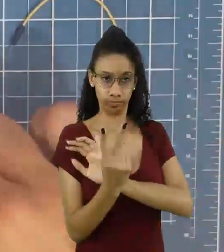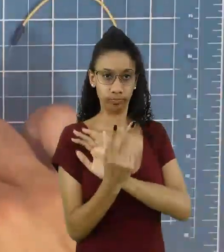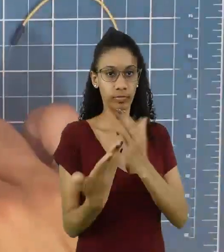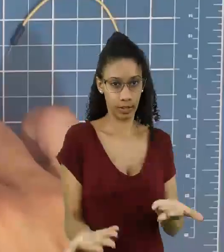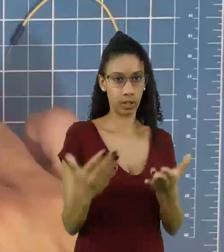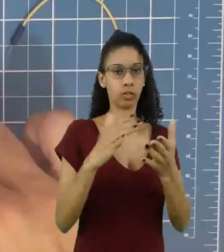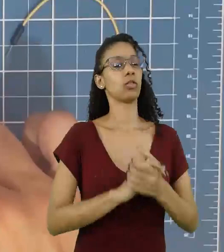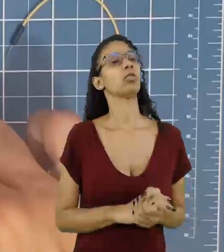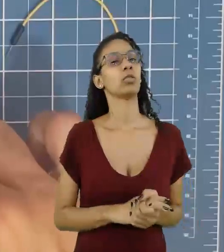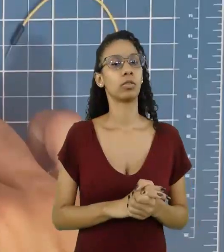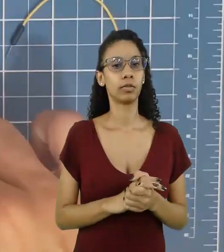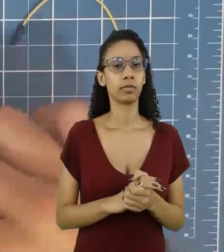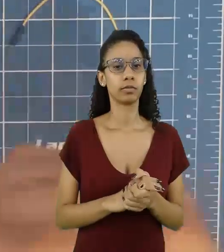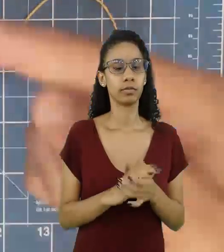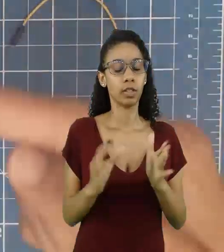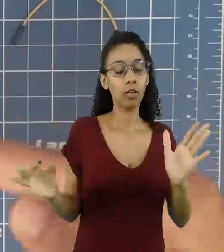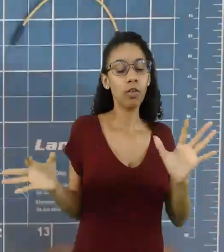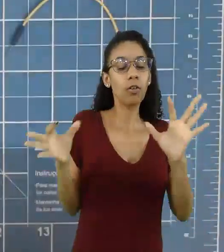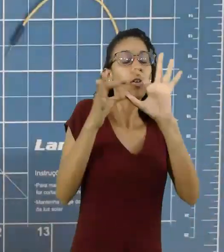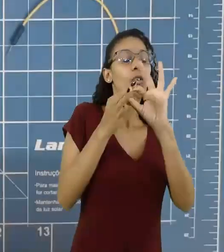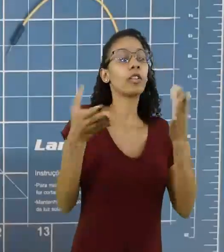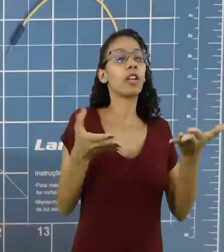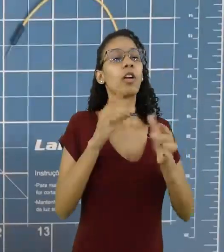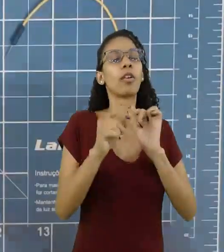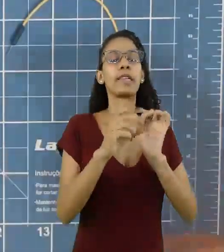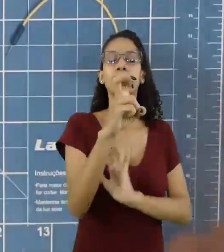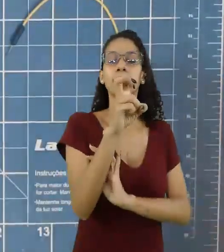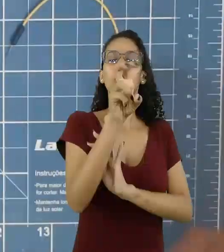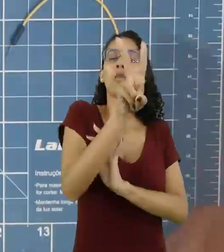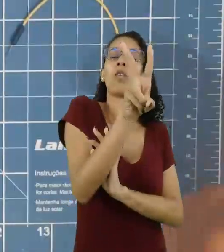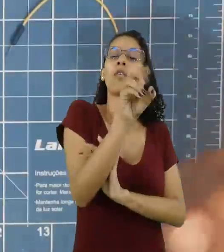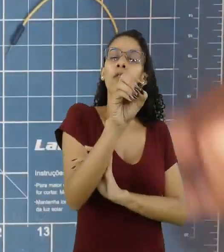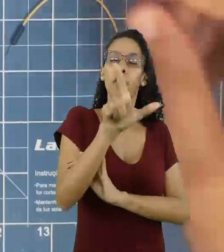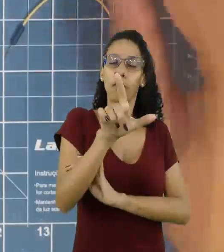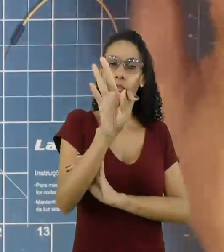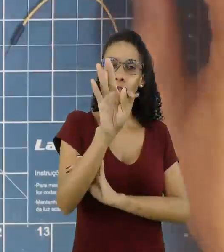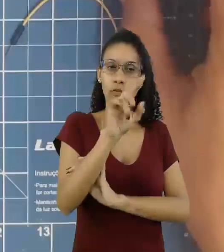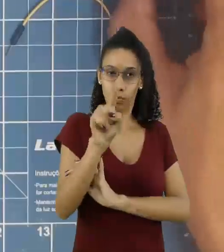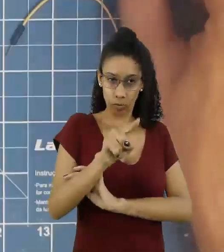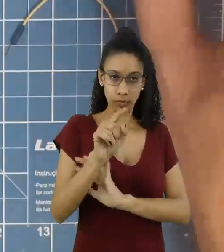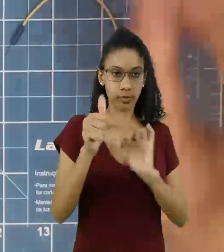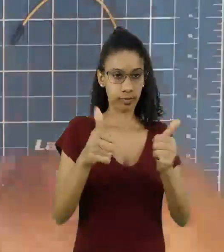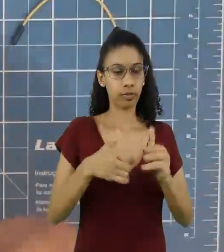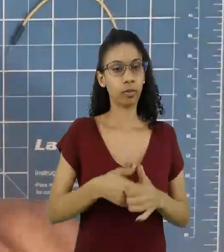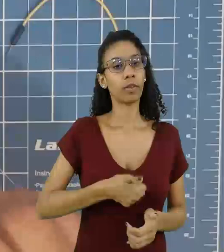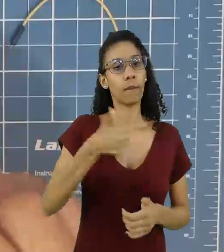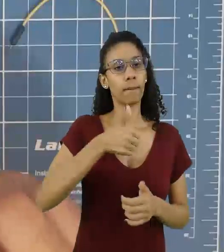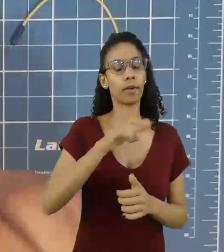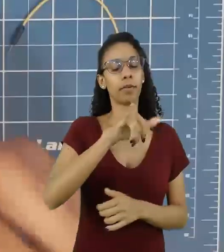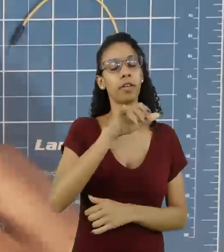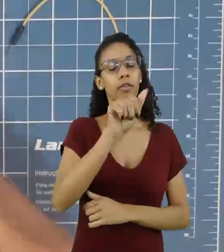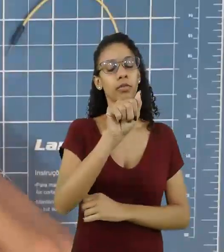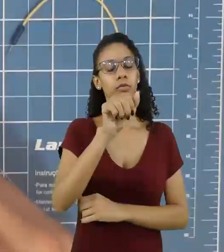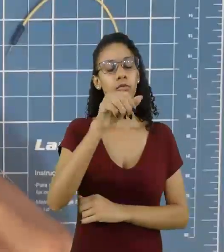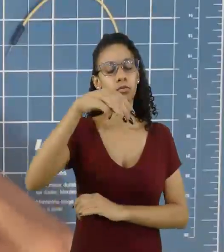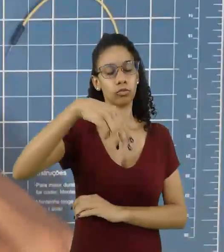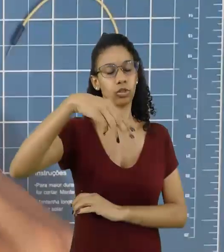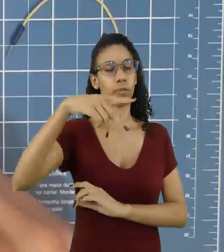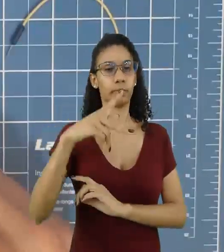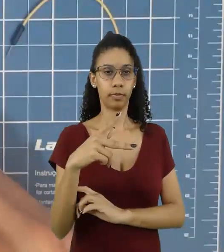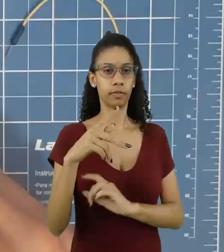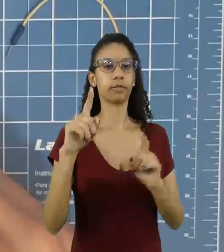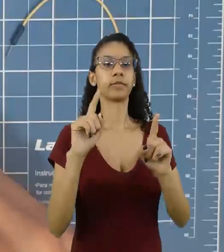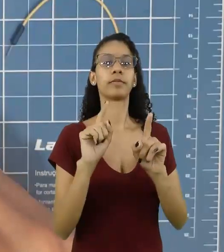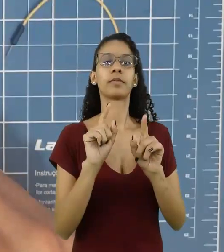né? Tem que ter alimentação positiva de um lado e negativa do outro. Eu vou conectar aqui nos 5 volts do Arduino, então eu vou fazer essa conexão primeiro desse jumper, nos 5 volts